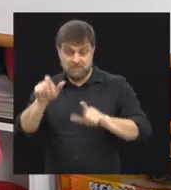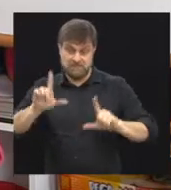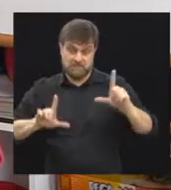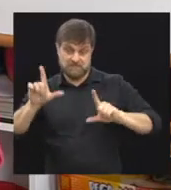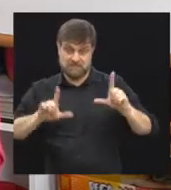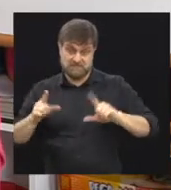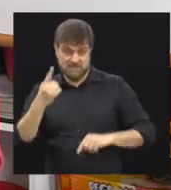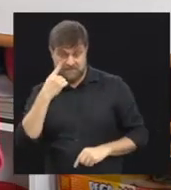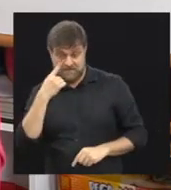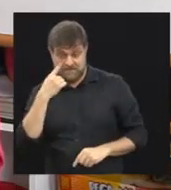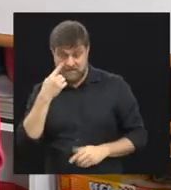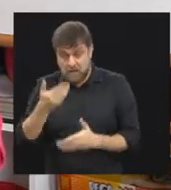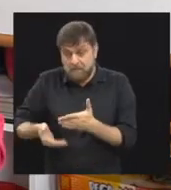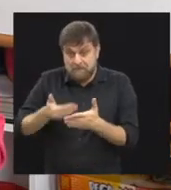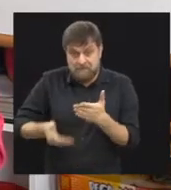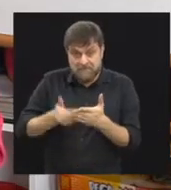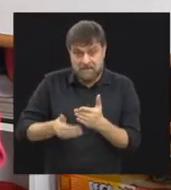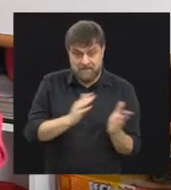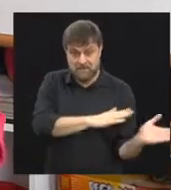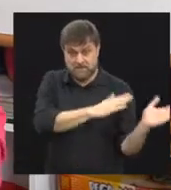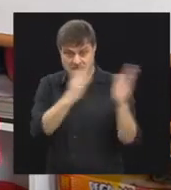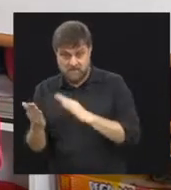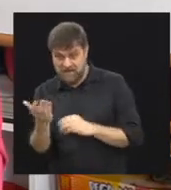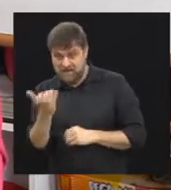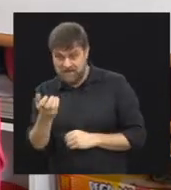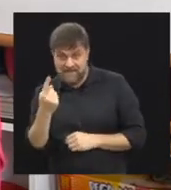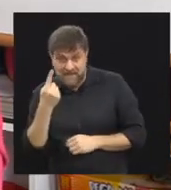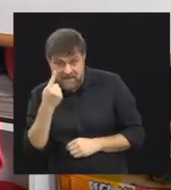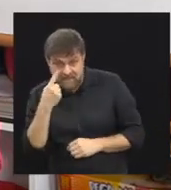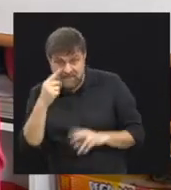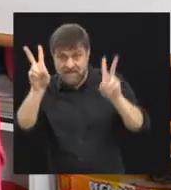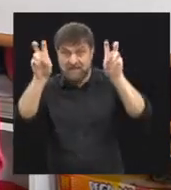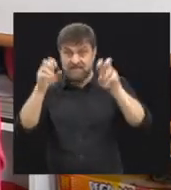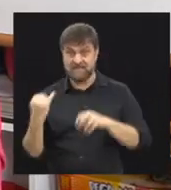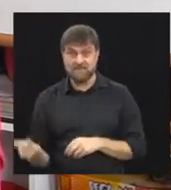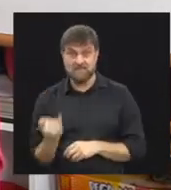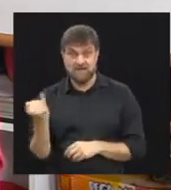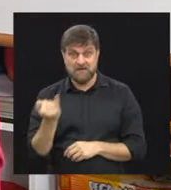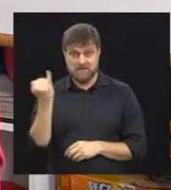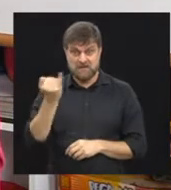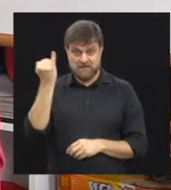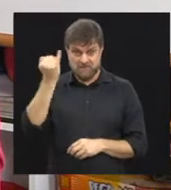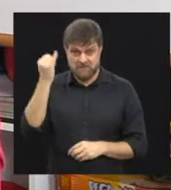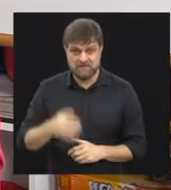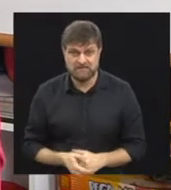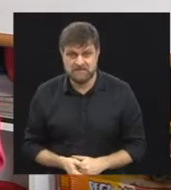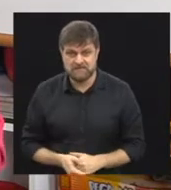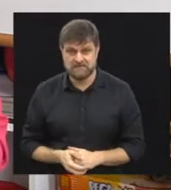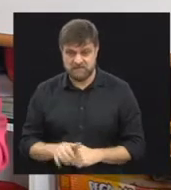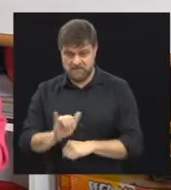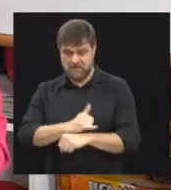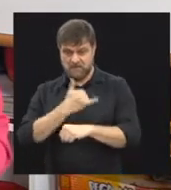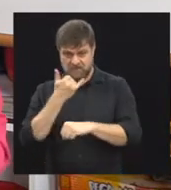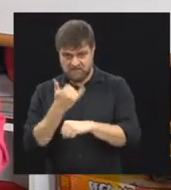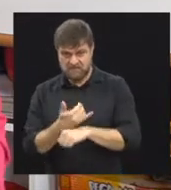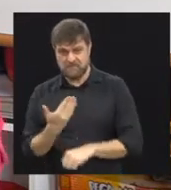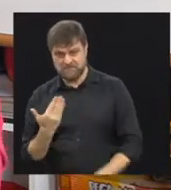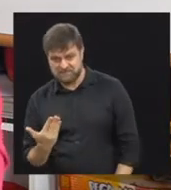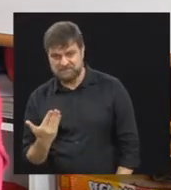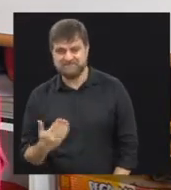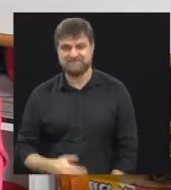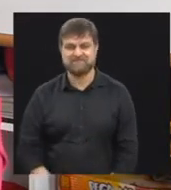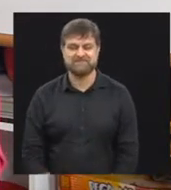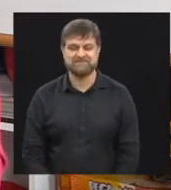iguais. Se não conseguiu acompanhar o nosso programa por completo ou quer rever, que foram assuntos muito importantes tratados aqui hoje, é só entrar no YouTube,